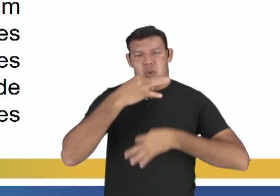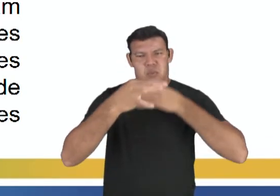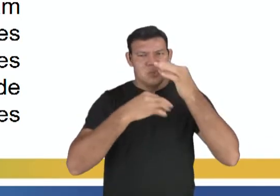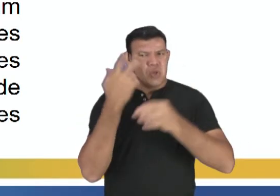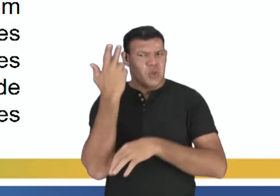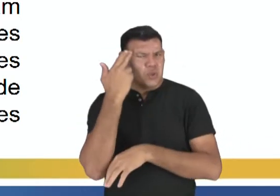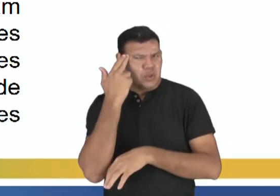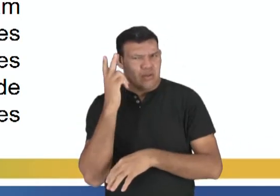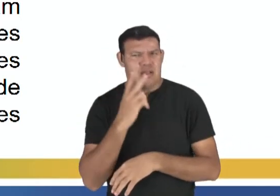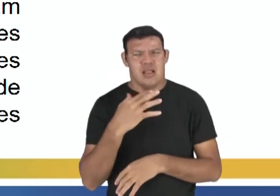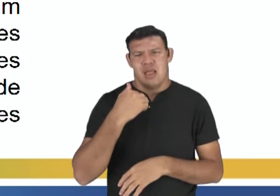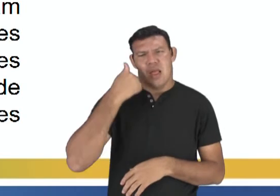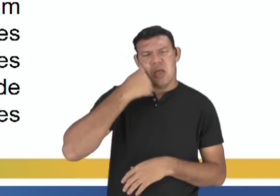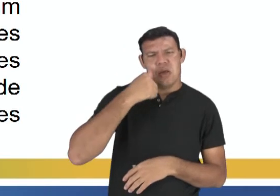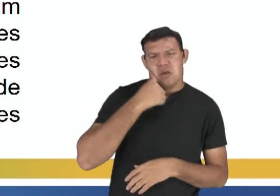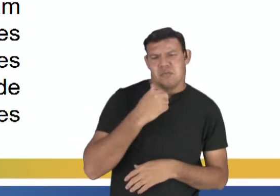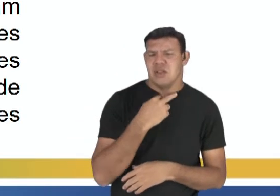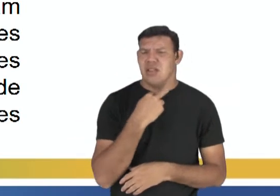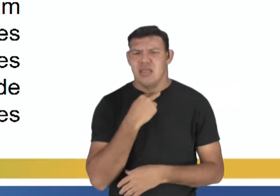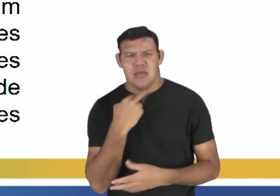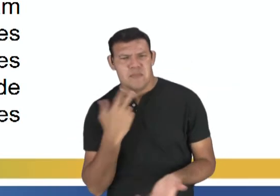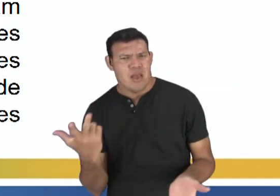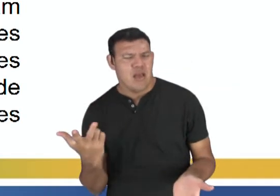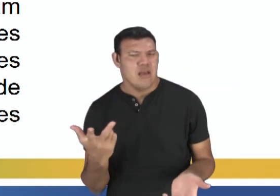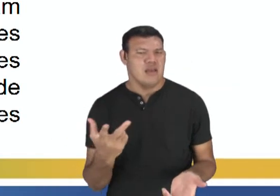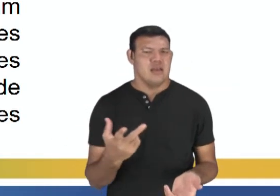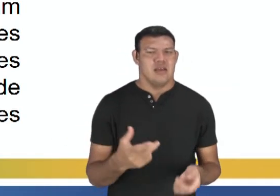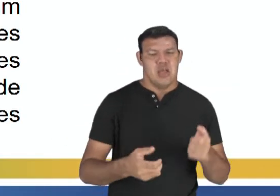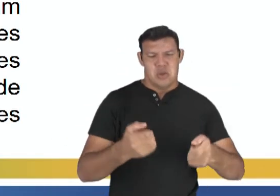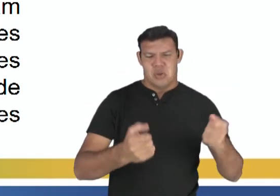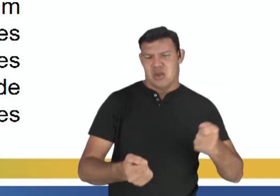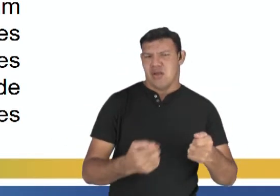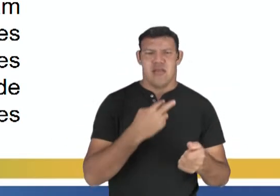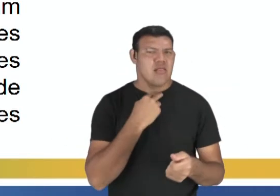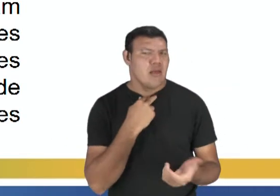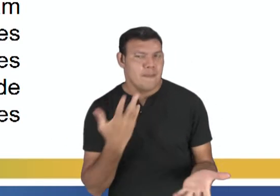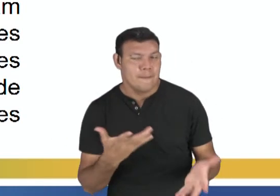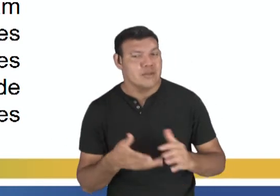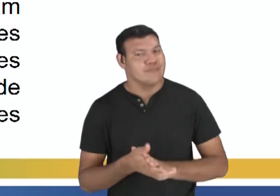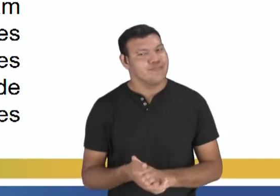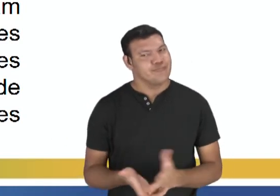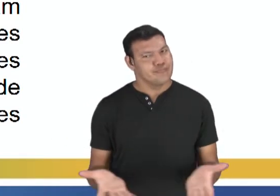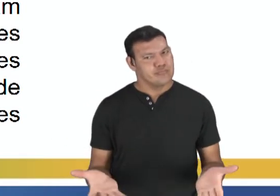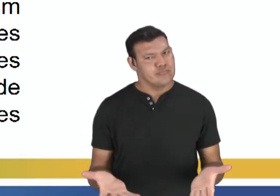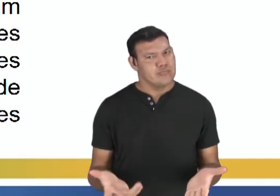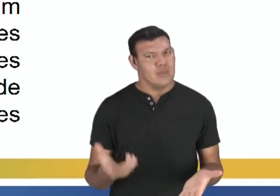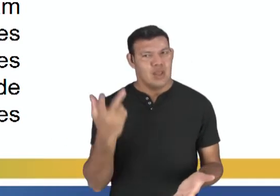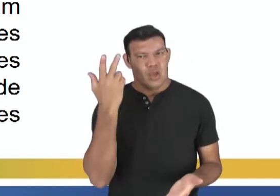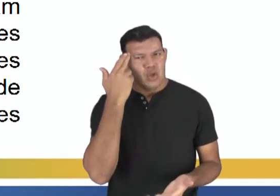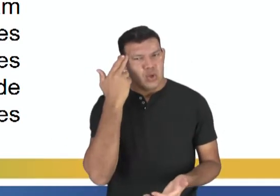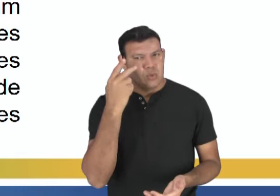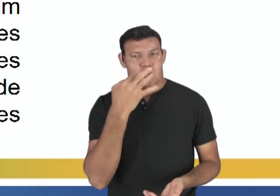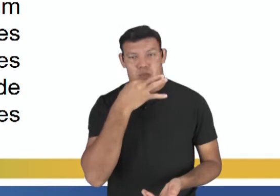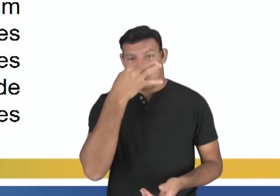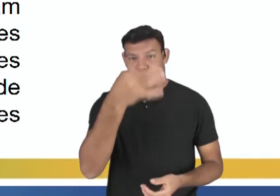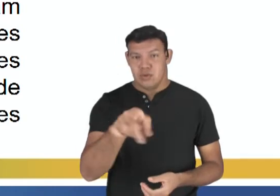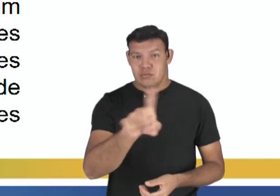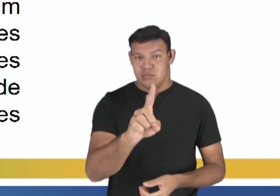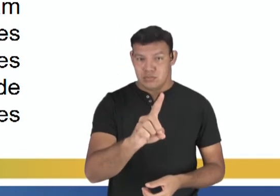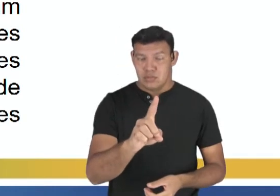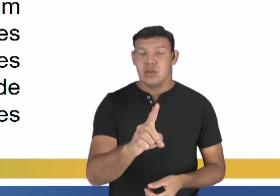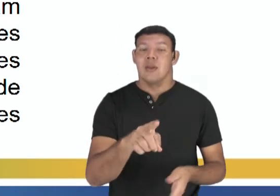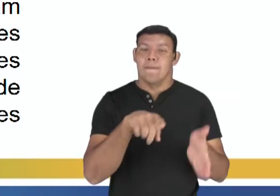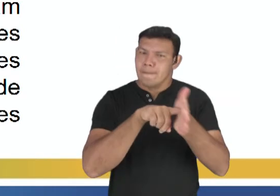dizer, a mulher não pode isso, a mulher não é boa para isso, a mulher não pode jogar videogame. Isso não é só senso comum. Foi